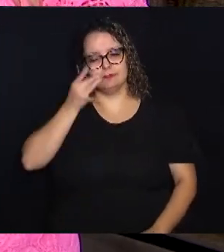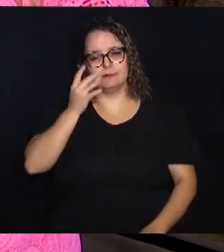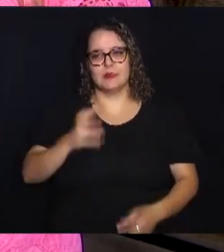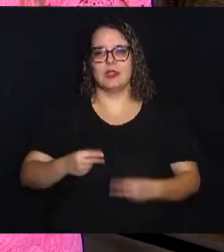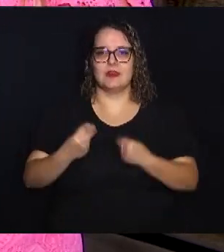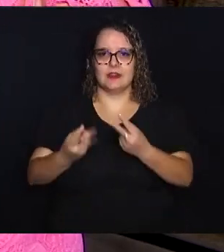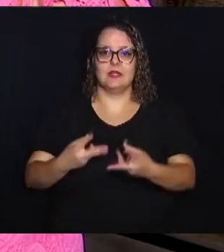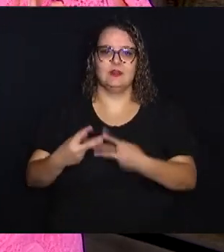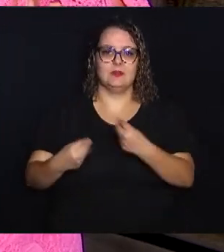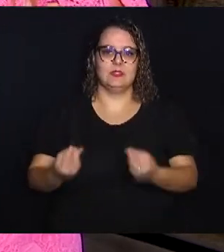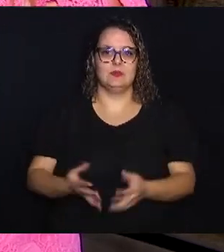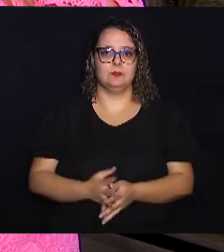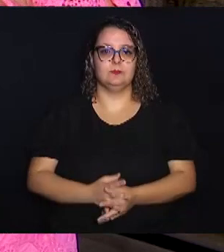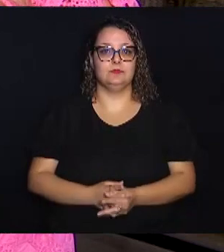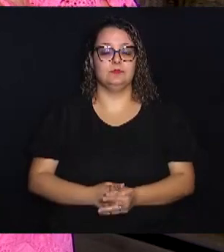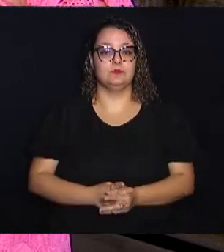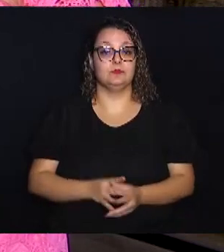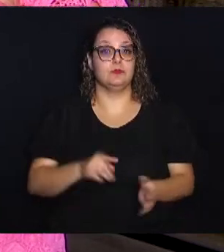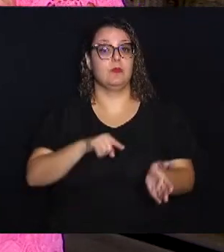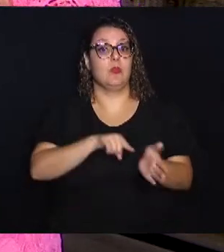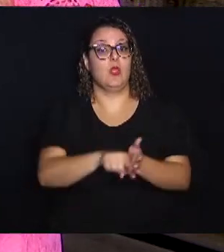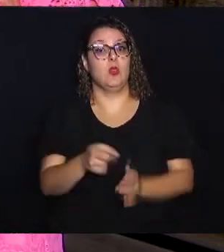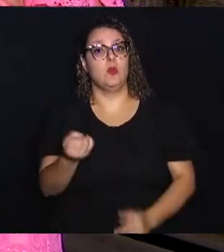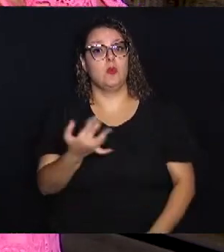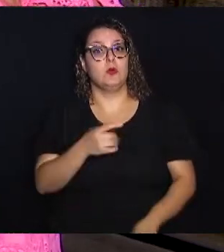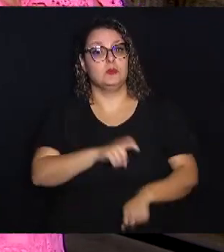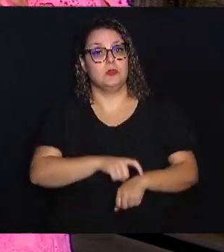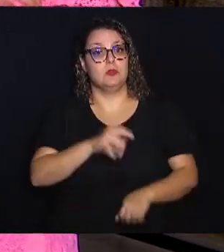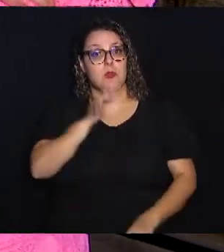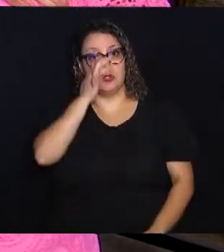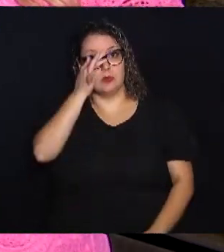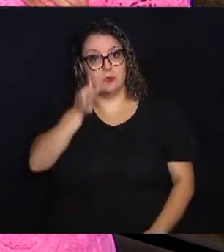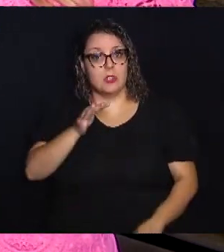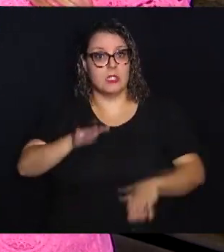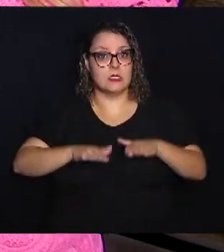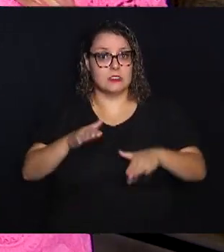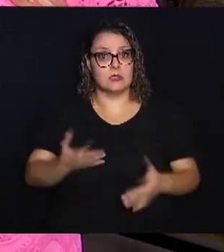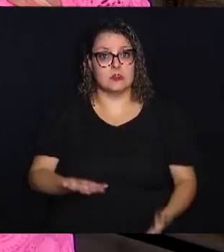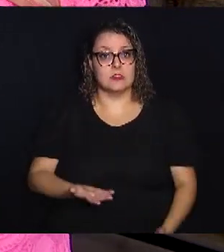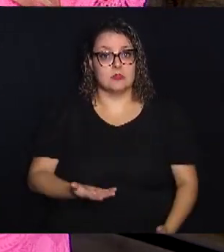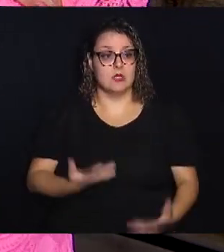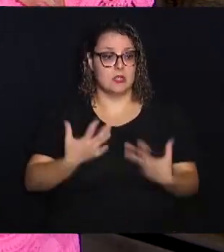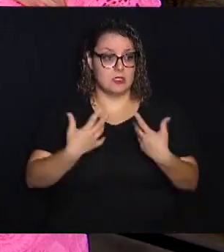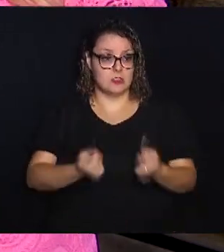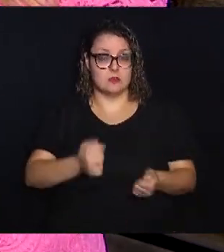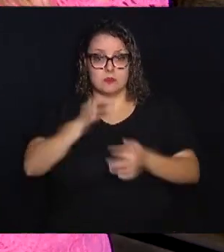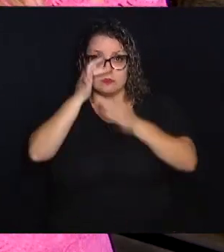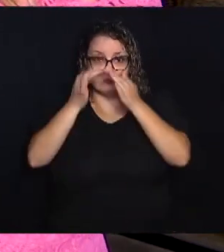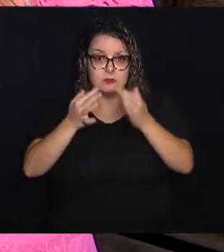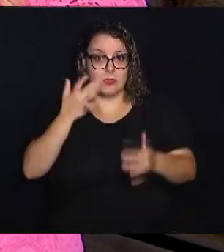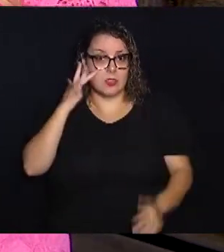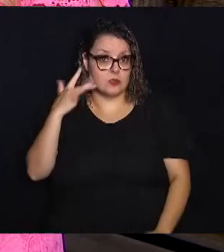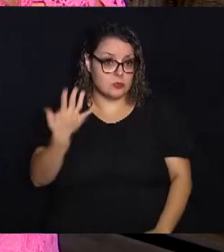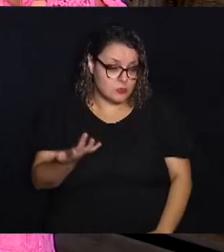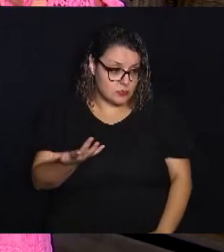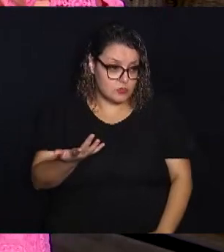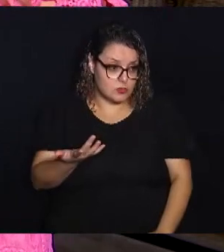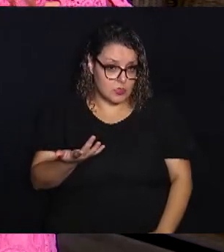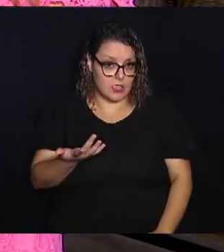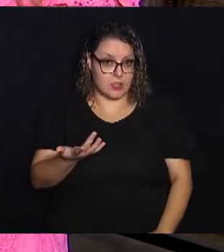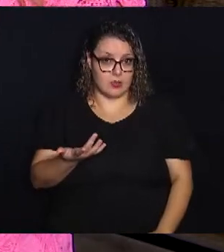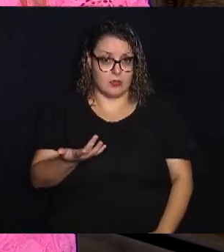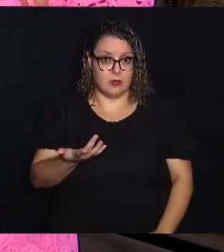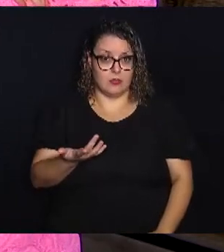muita presença também para dar de presente. Deixa eu te fazer uma pergunta. Quanto tempo dura uma flor? Porque às vezes as pessoas recebem flores e não